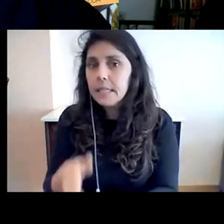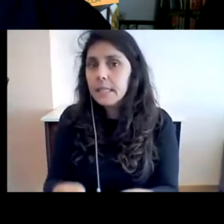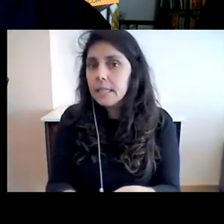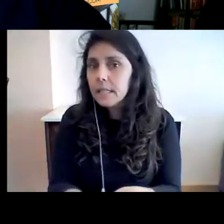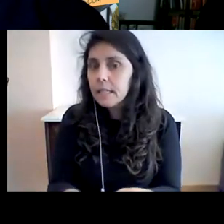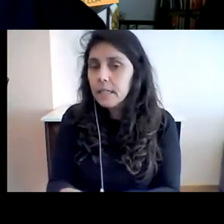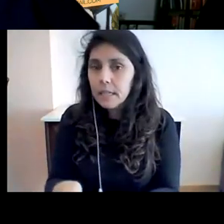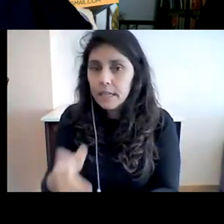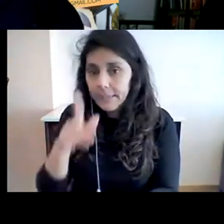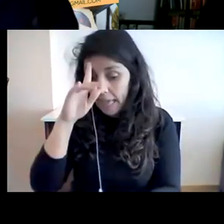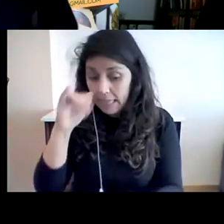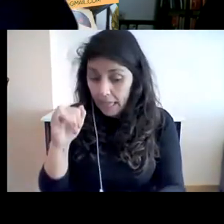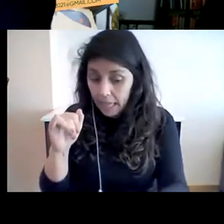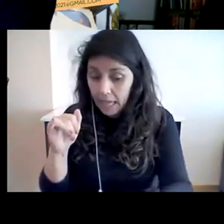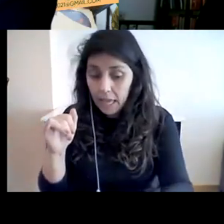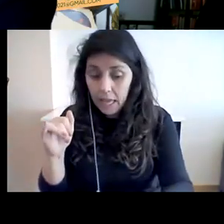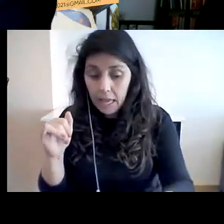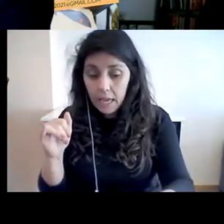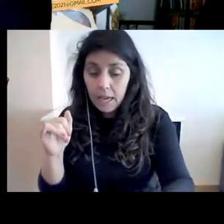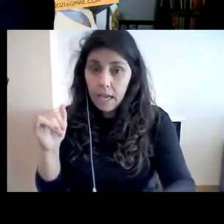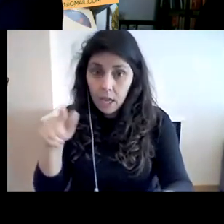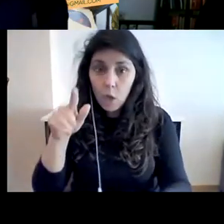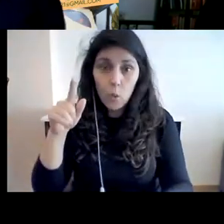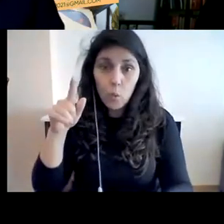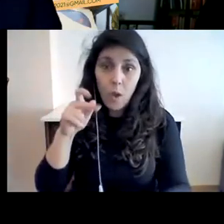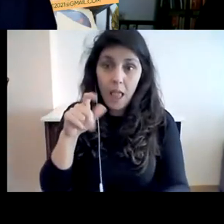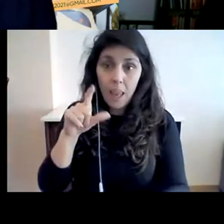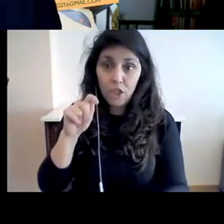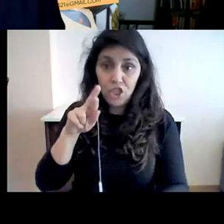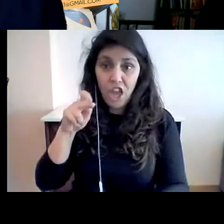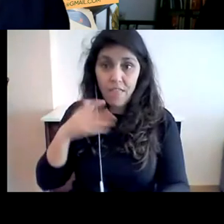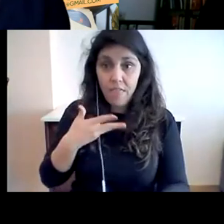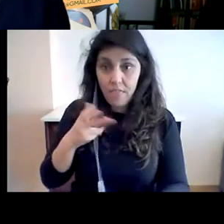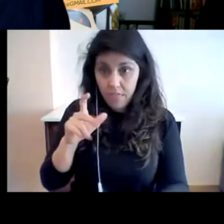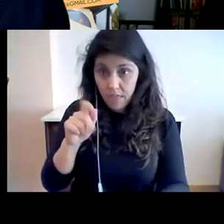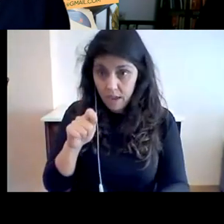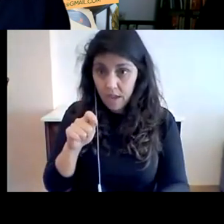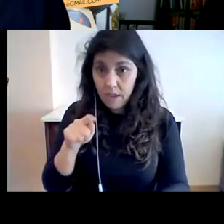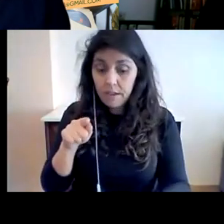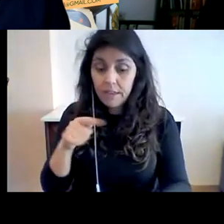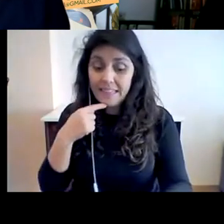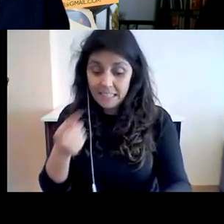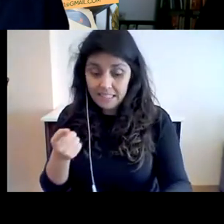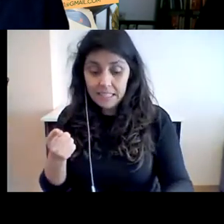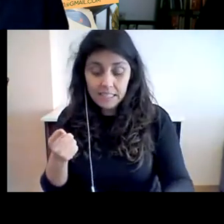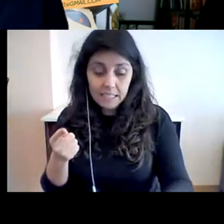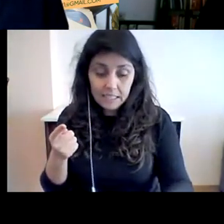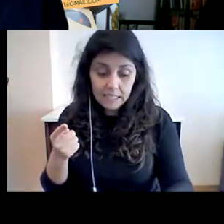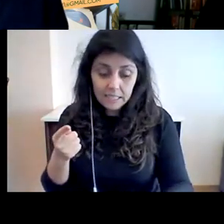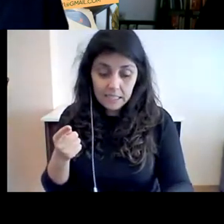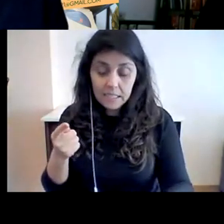nesta última ideia que o Alexandre aqui trouxe, quando diz que